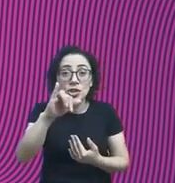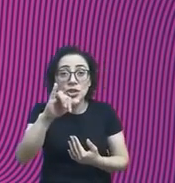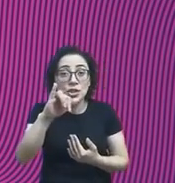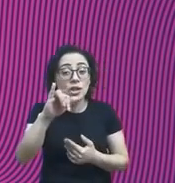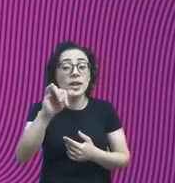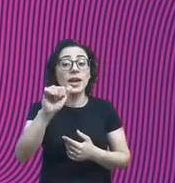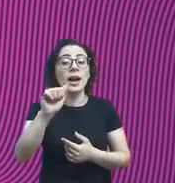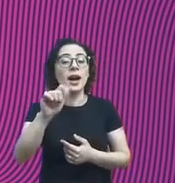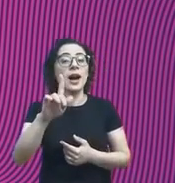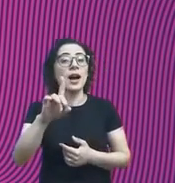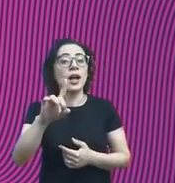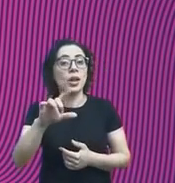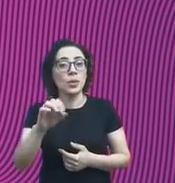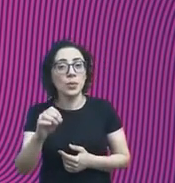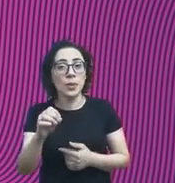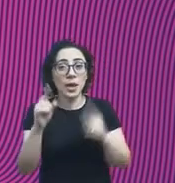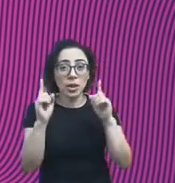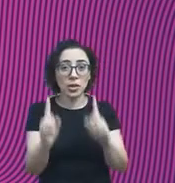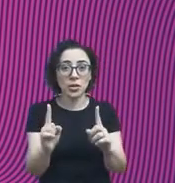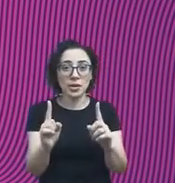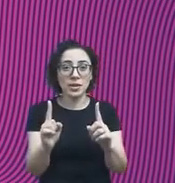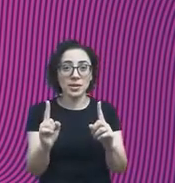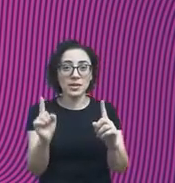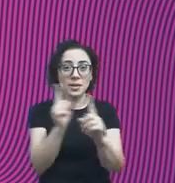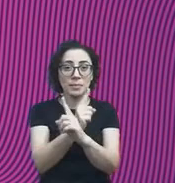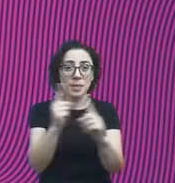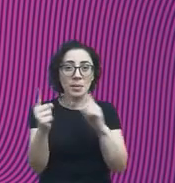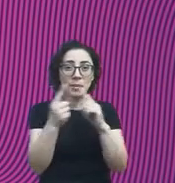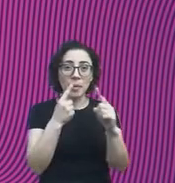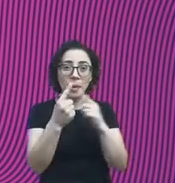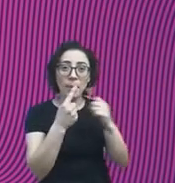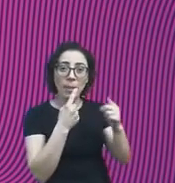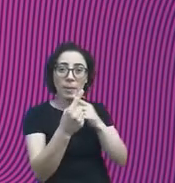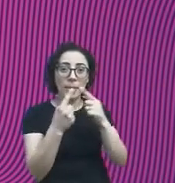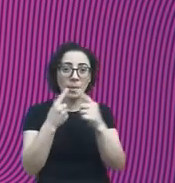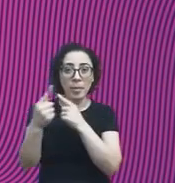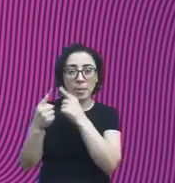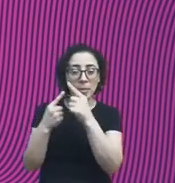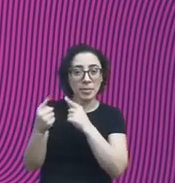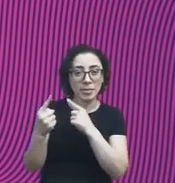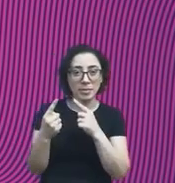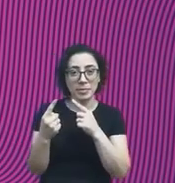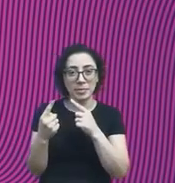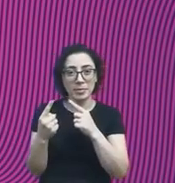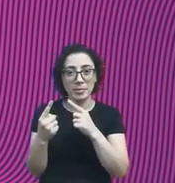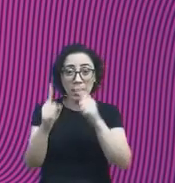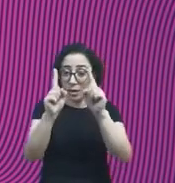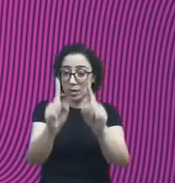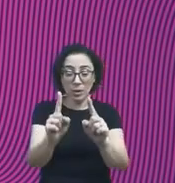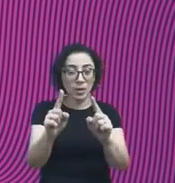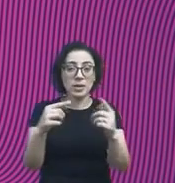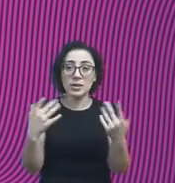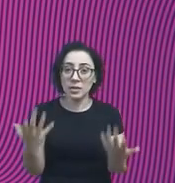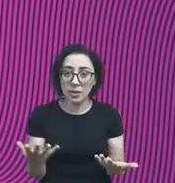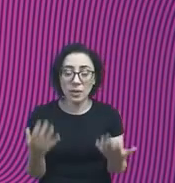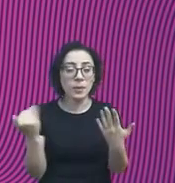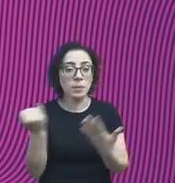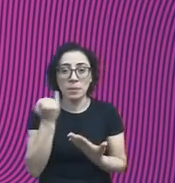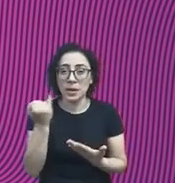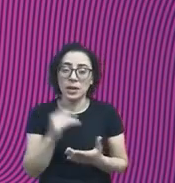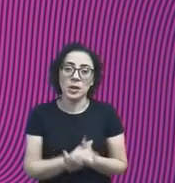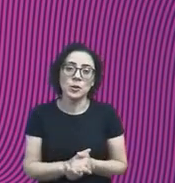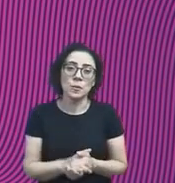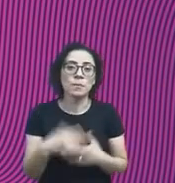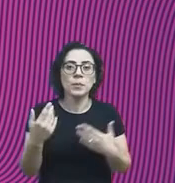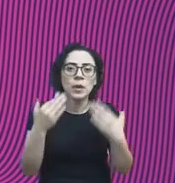visão. Bem, sobre qualidade e indicadores. A luta pela qualidade, se não for